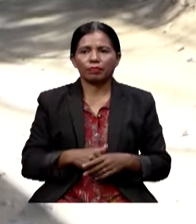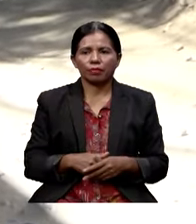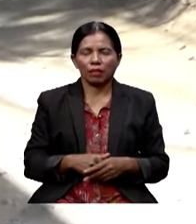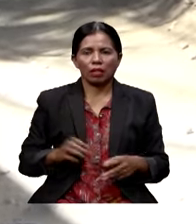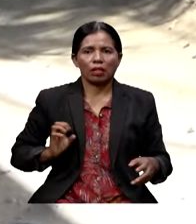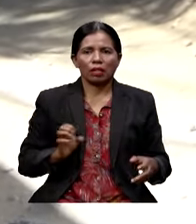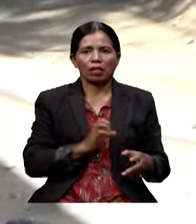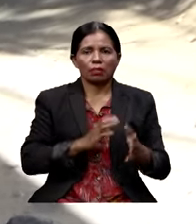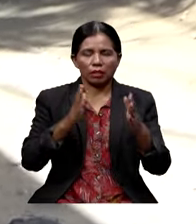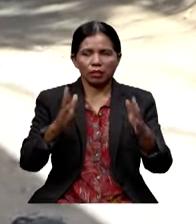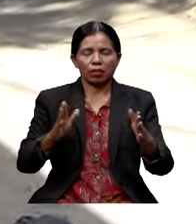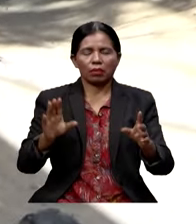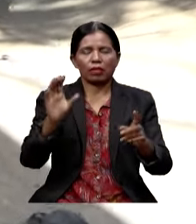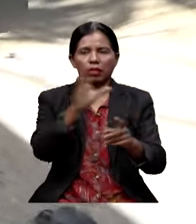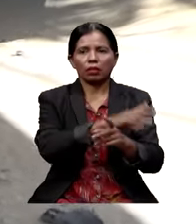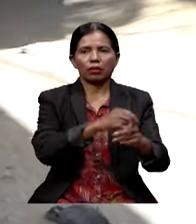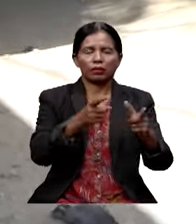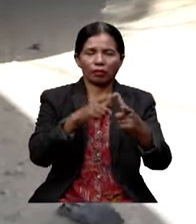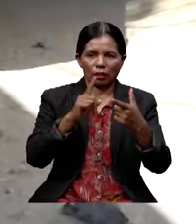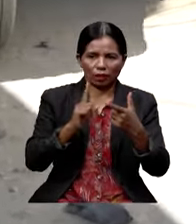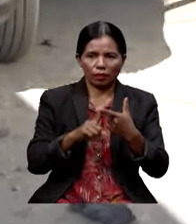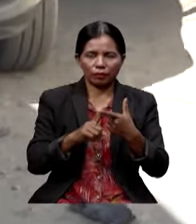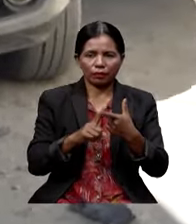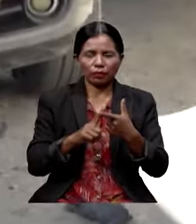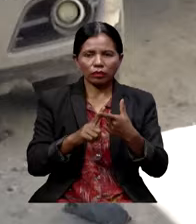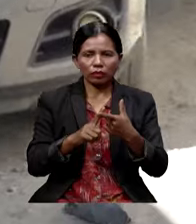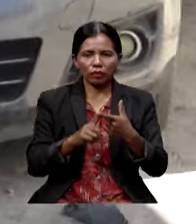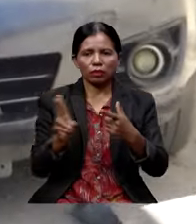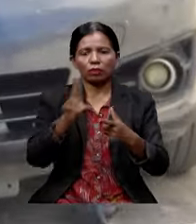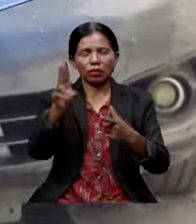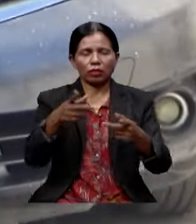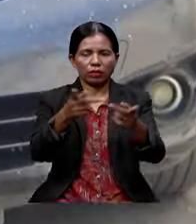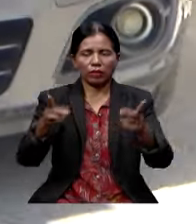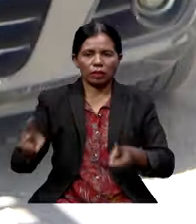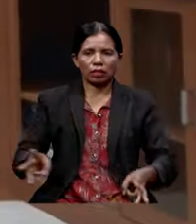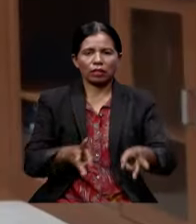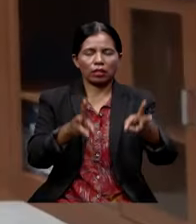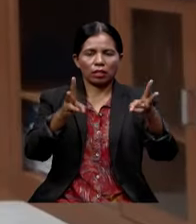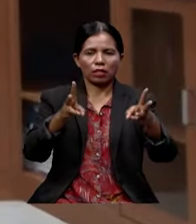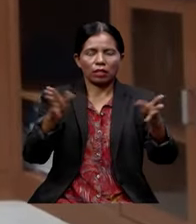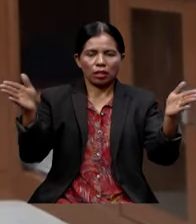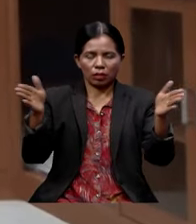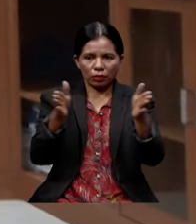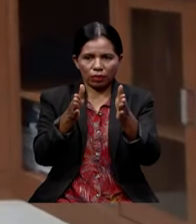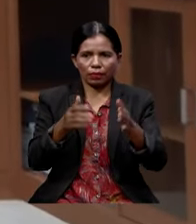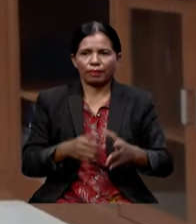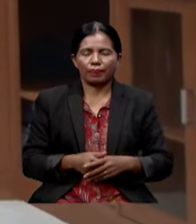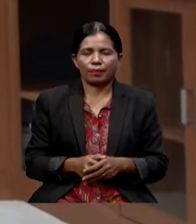ambasada ho arti cultura maka ansa occupatia fatine hala clotiu